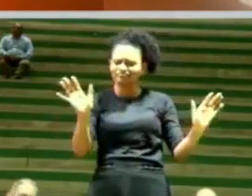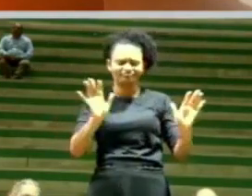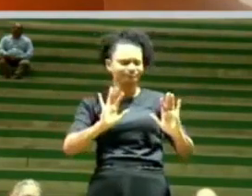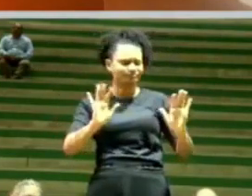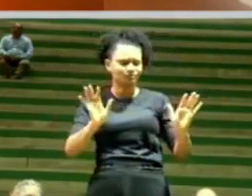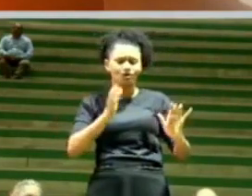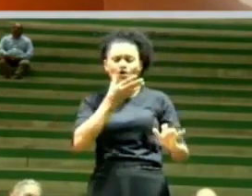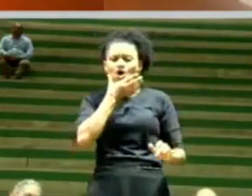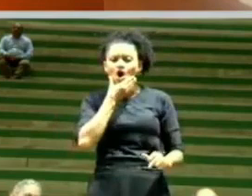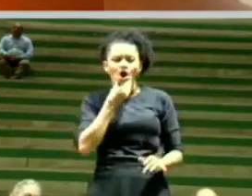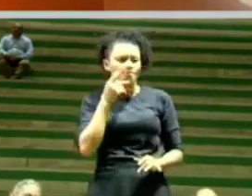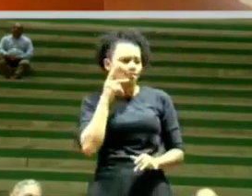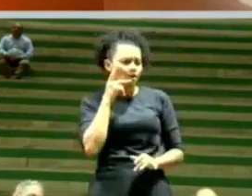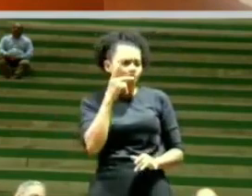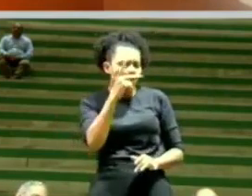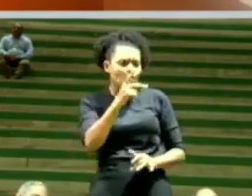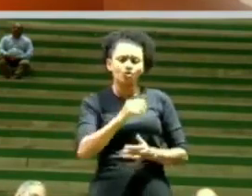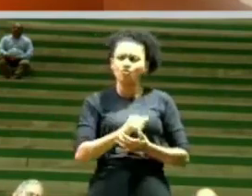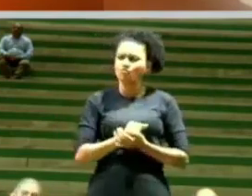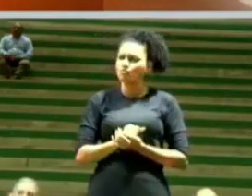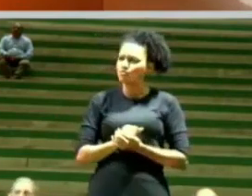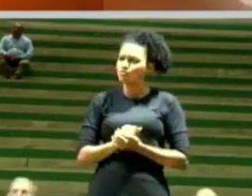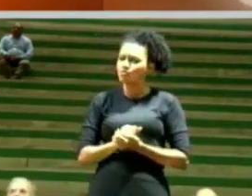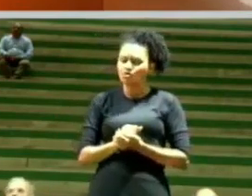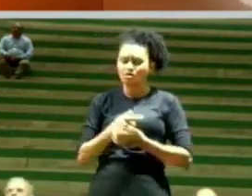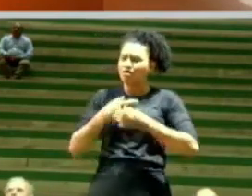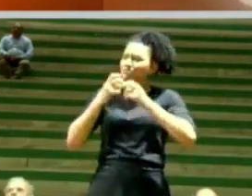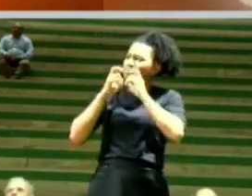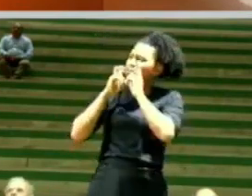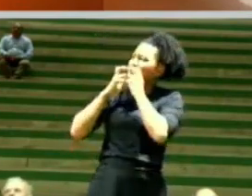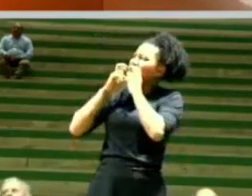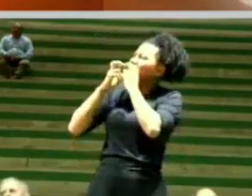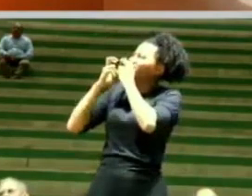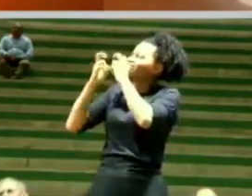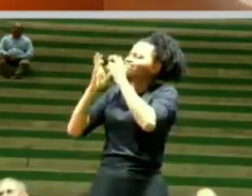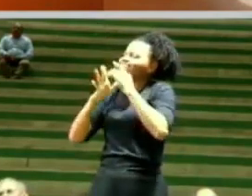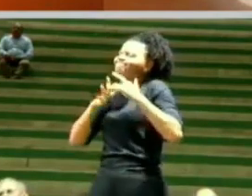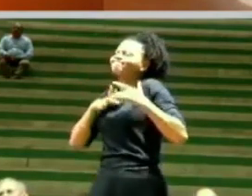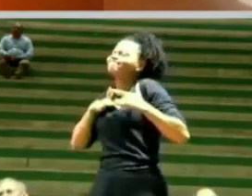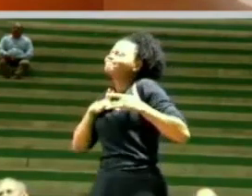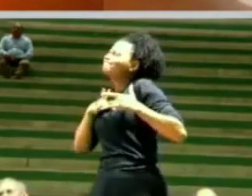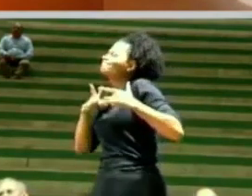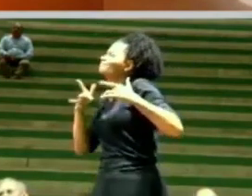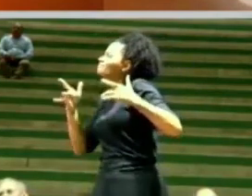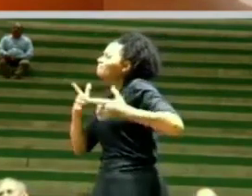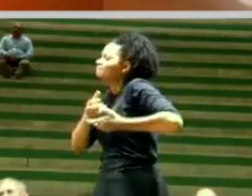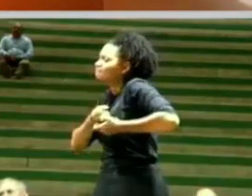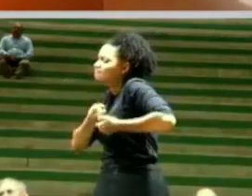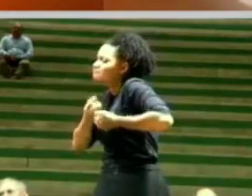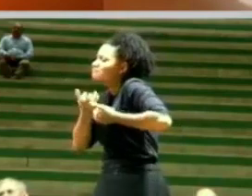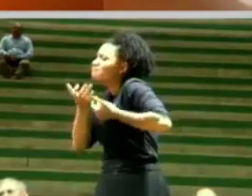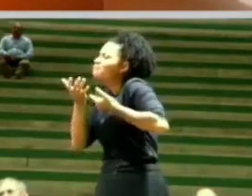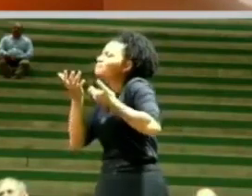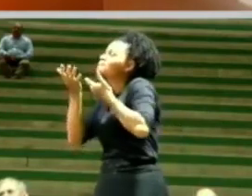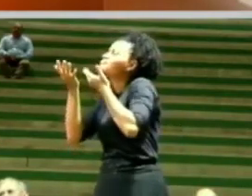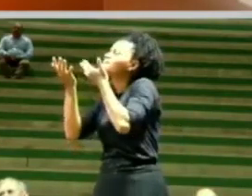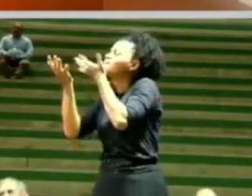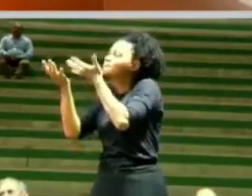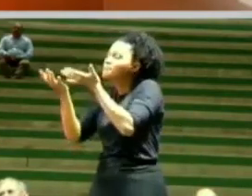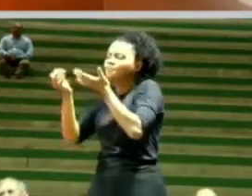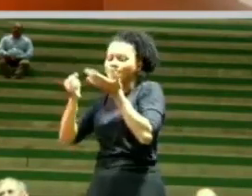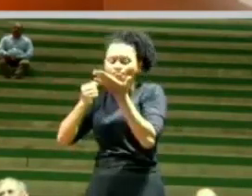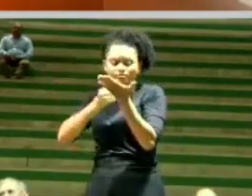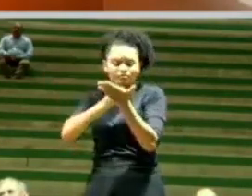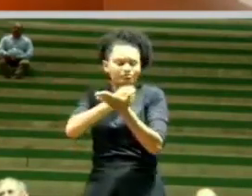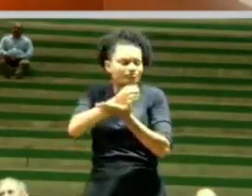O profeta, quando faz este clamor apaixonado, ele o faz com